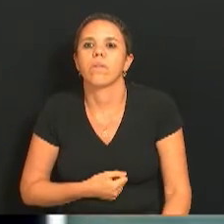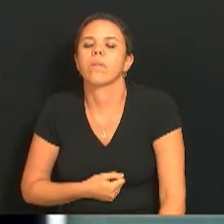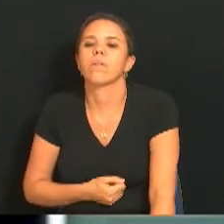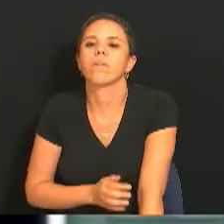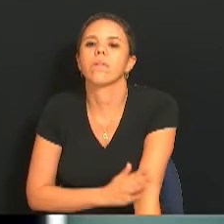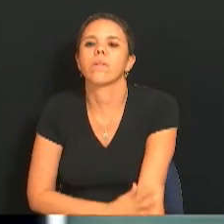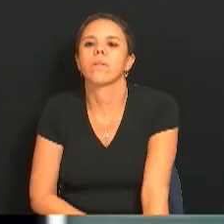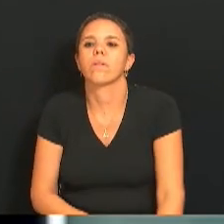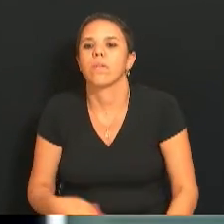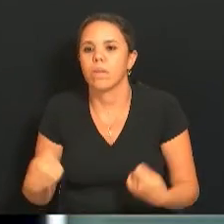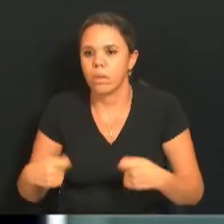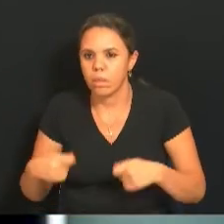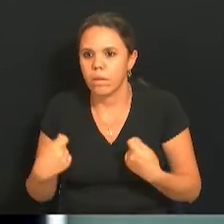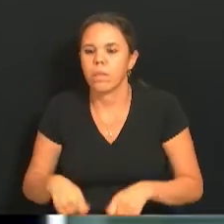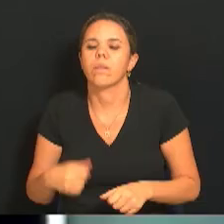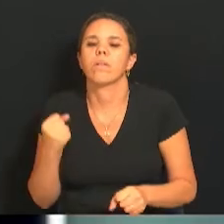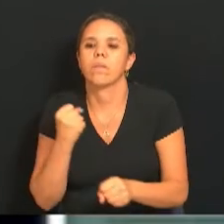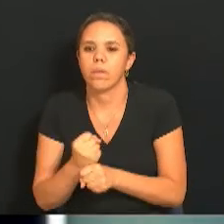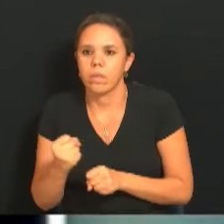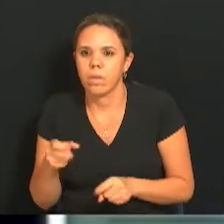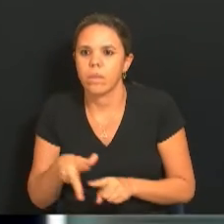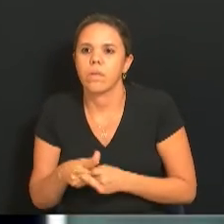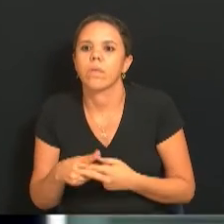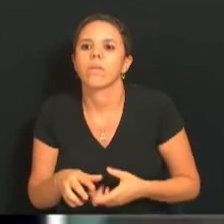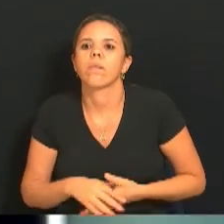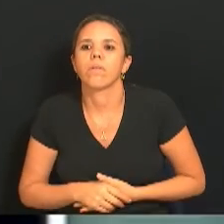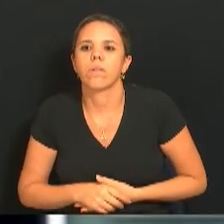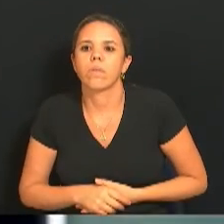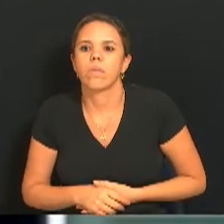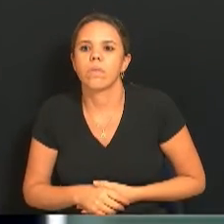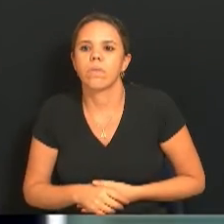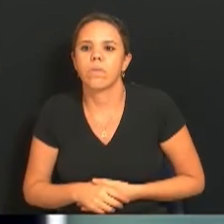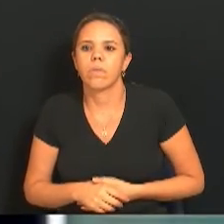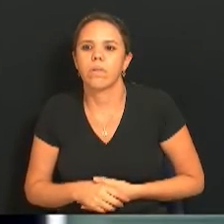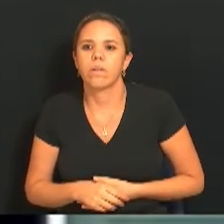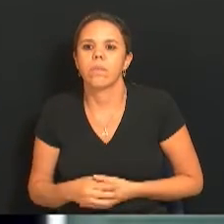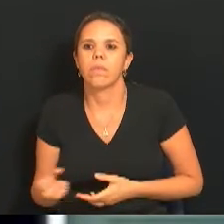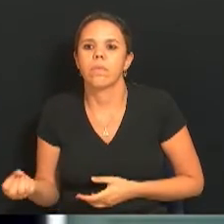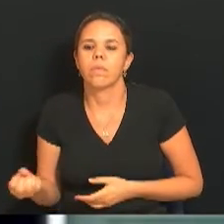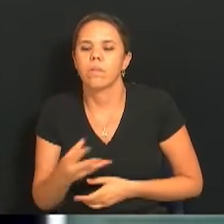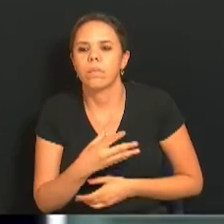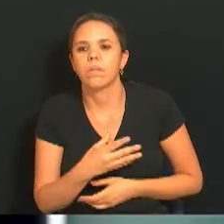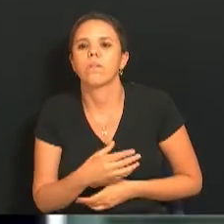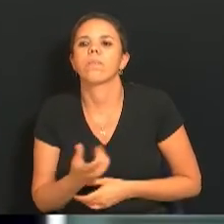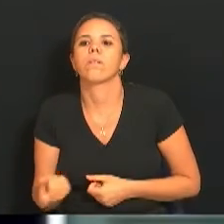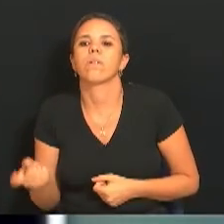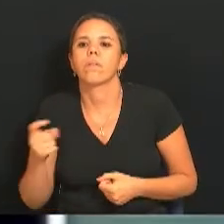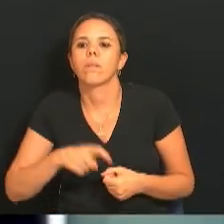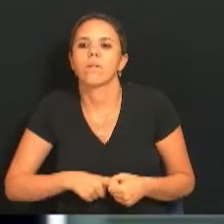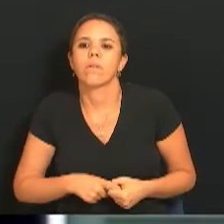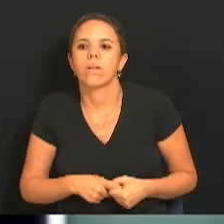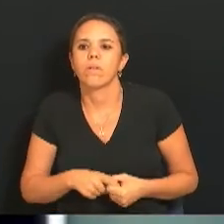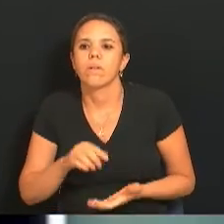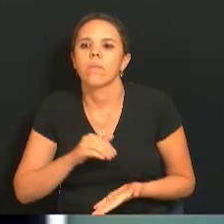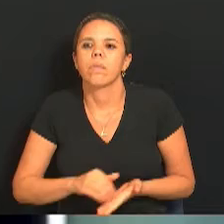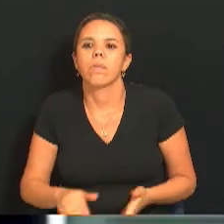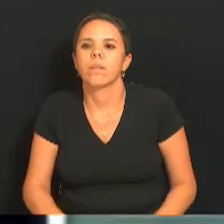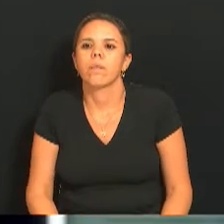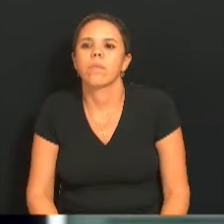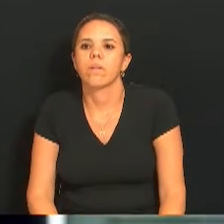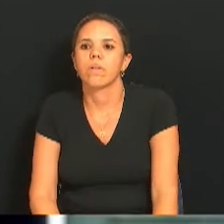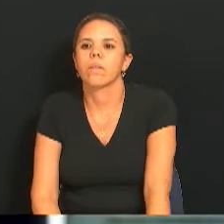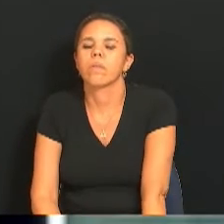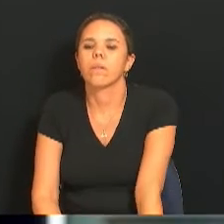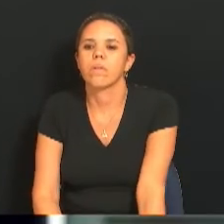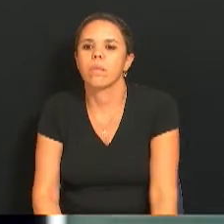faz necessário uma revitalização do centro, tentar trazer novamente todos esses escritórios e toda essa fundância